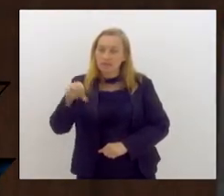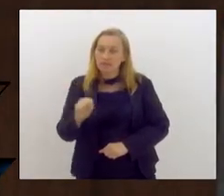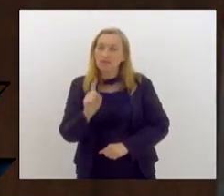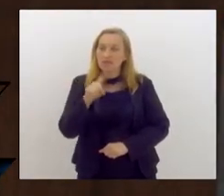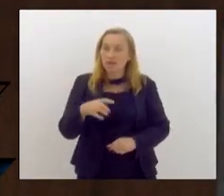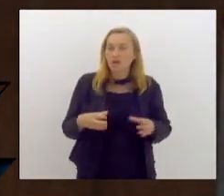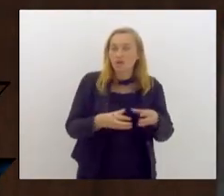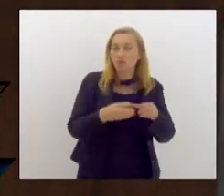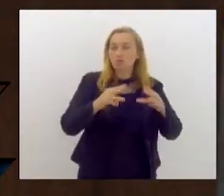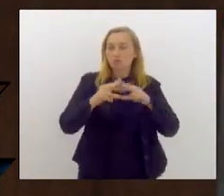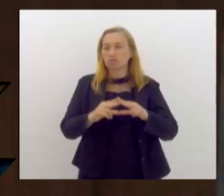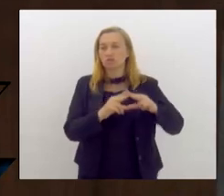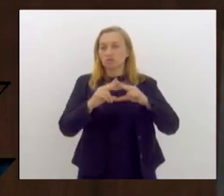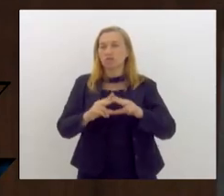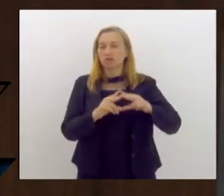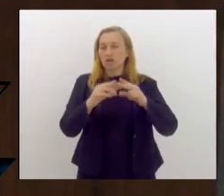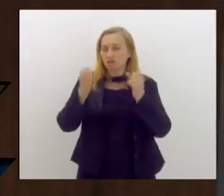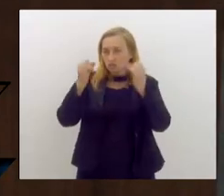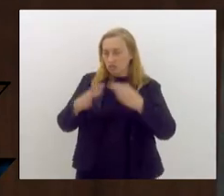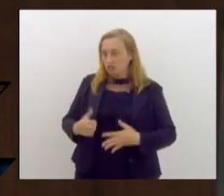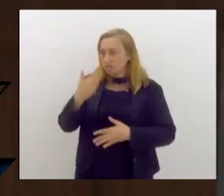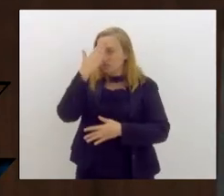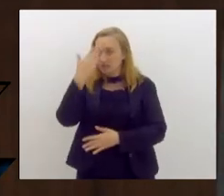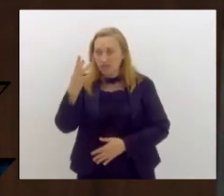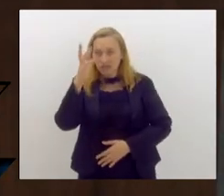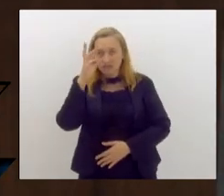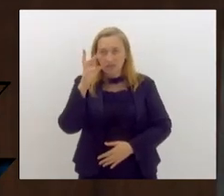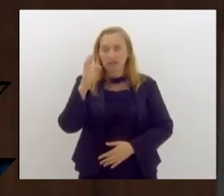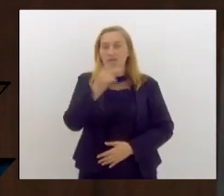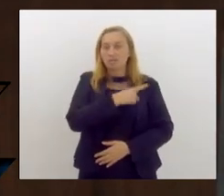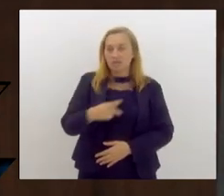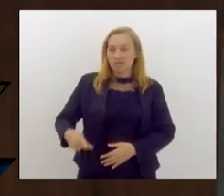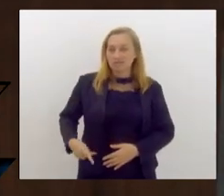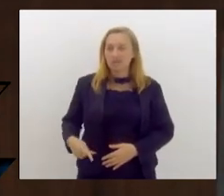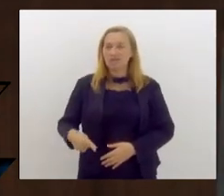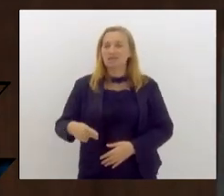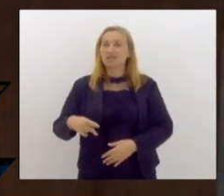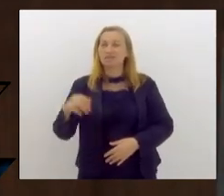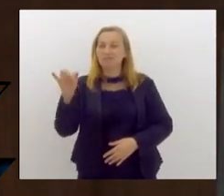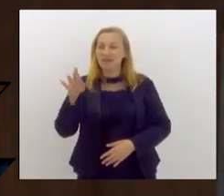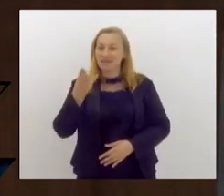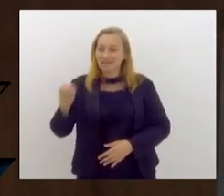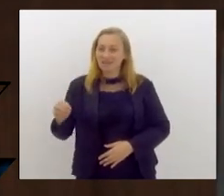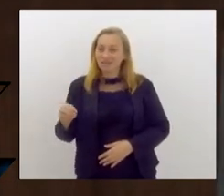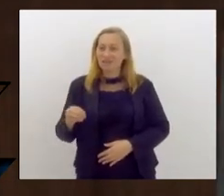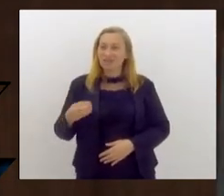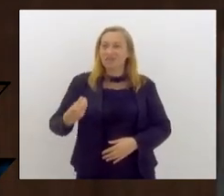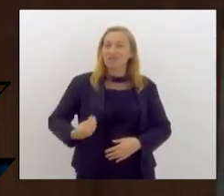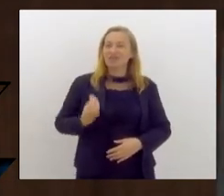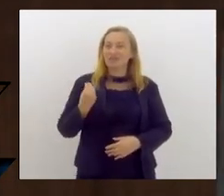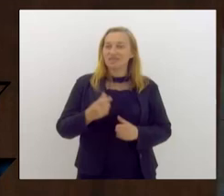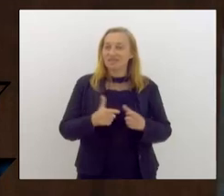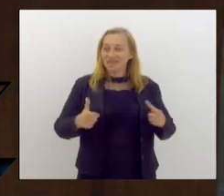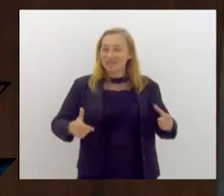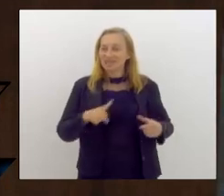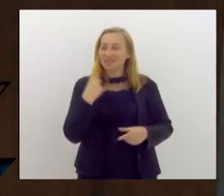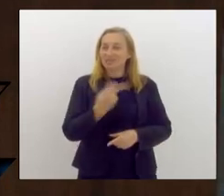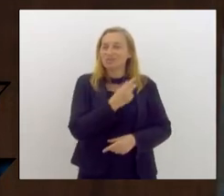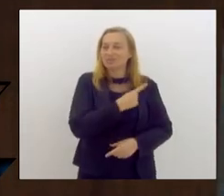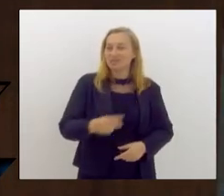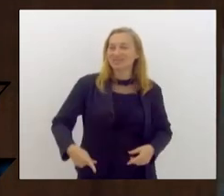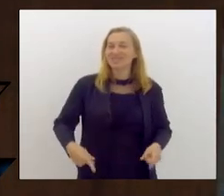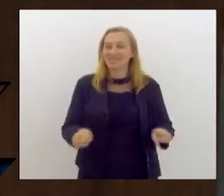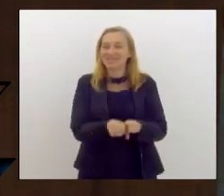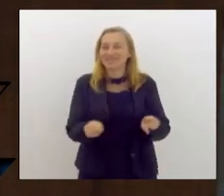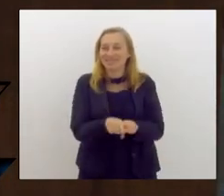esses esclarecimentos. Obrigado, presidente Brazão. Longa vida, Vossa Excelência, e ao nosso presidente também, e à nossa